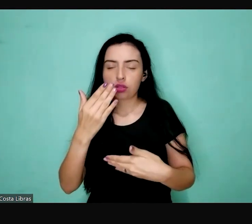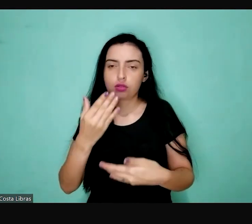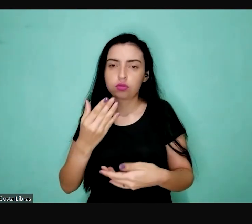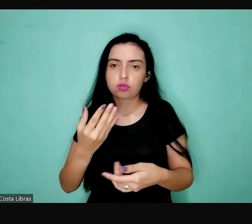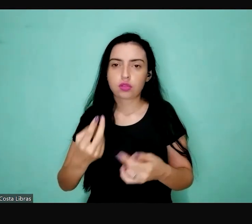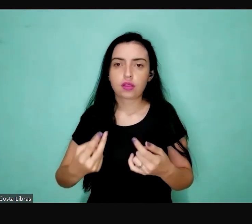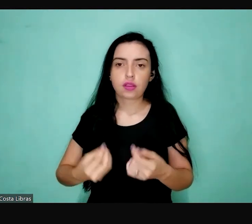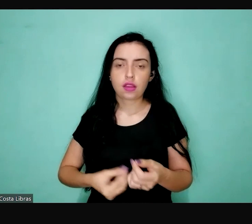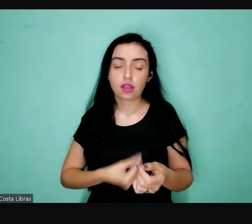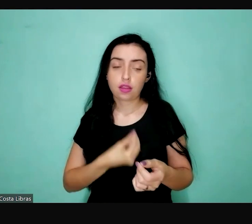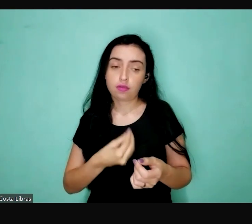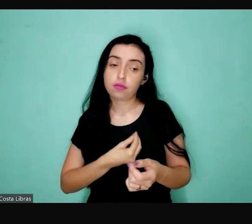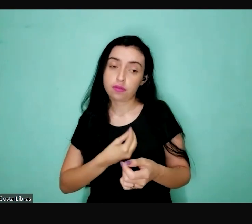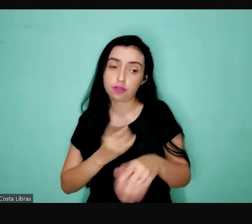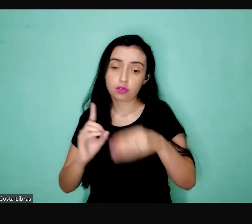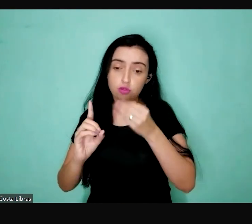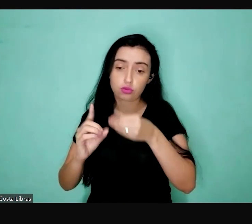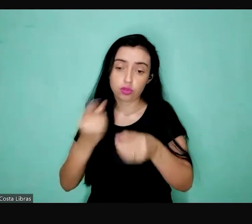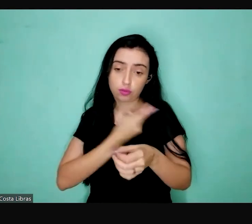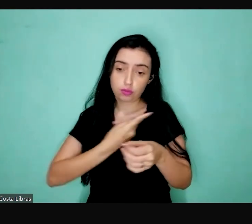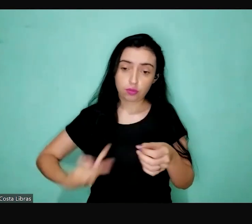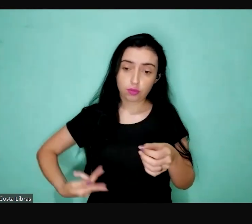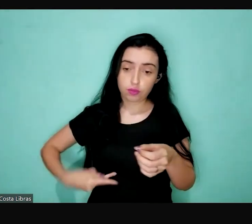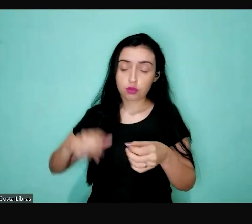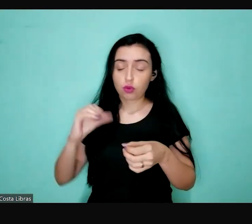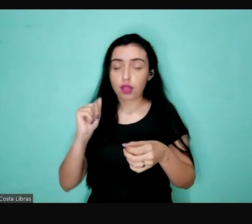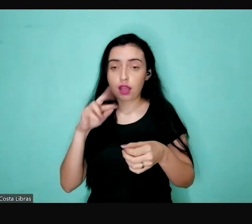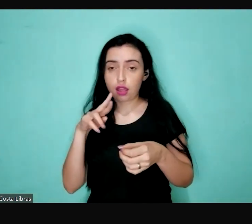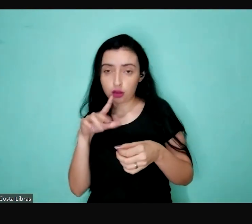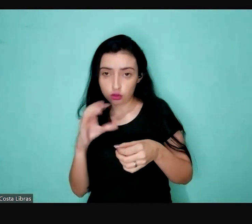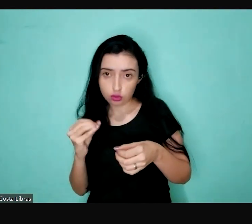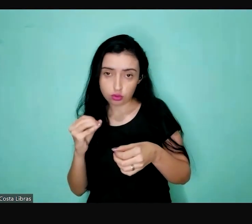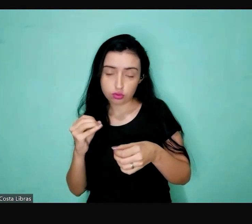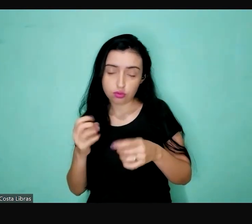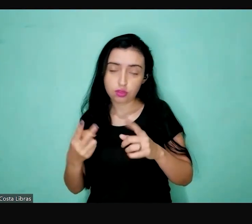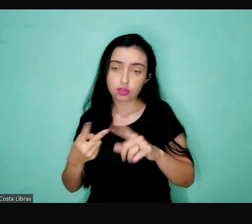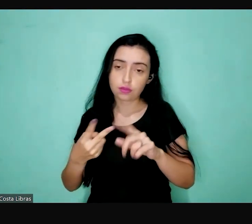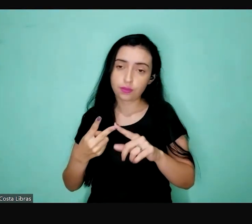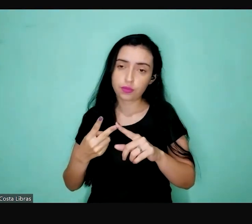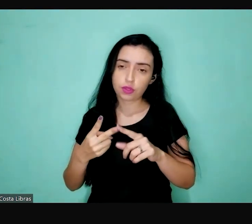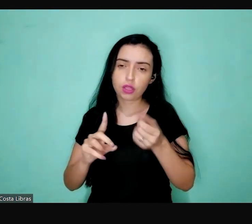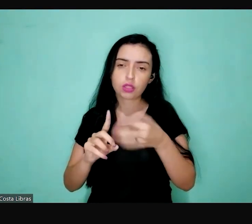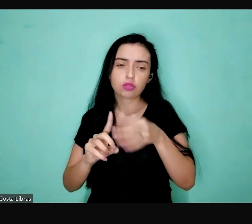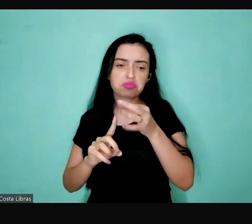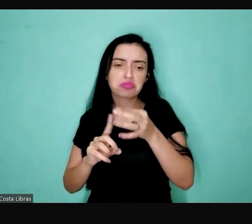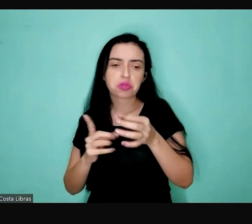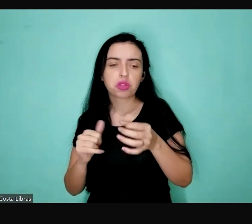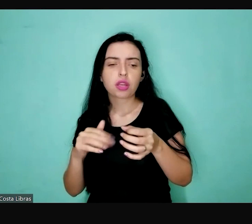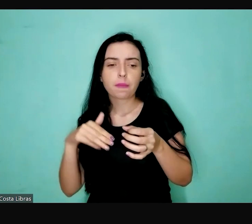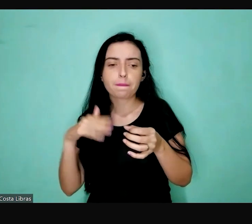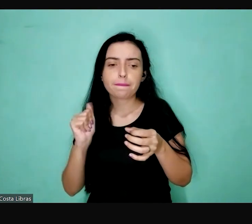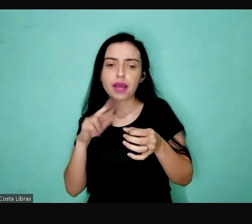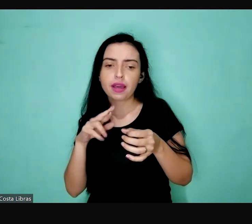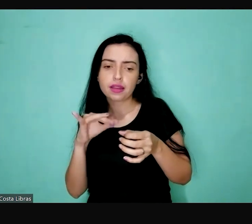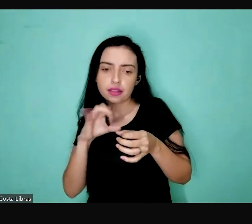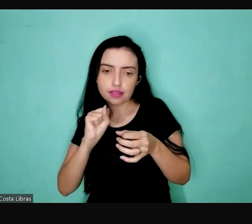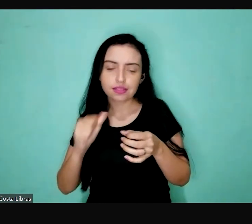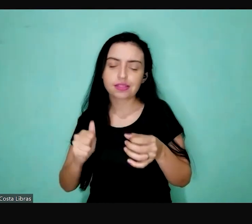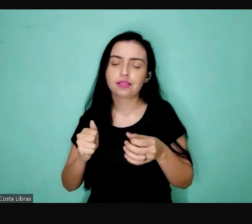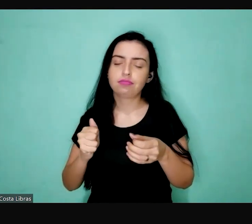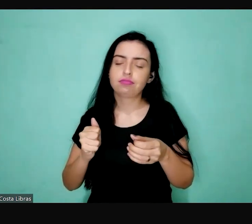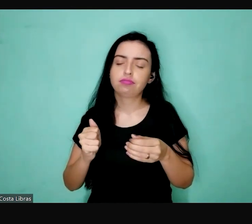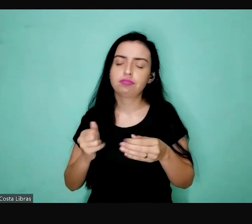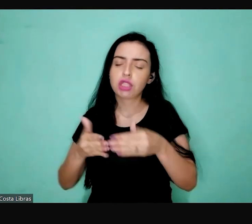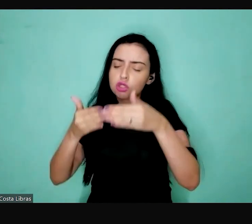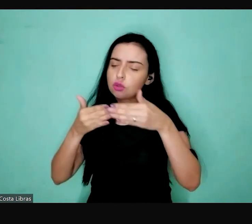de Sua Excelência, presidente Carlos Muta, mas também a doutora Marisa Santos, que abriu o espaço para